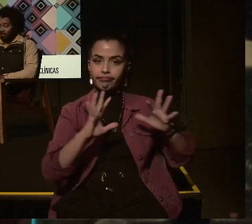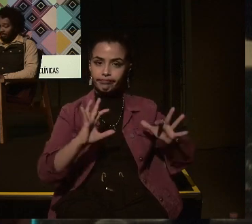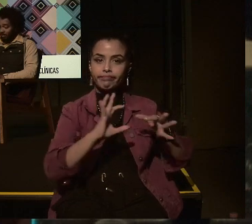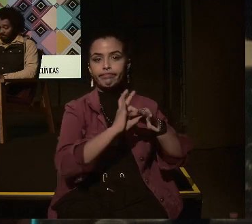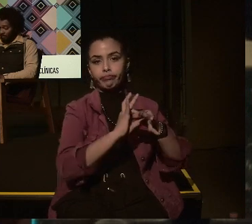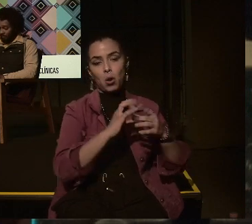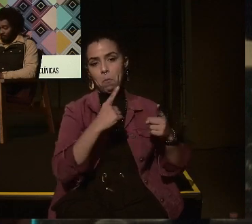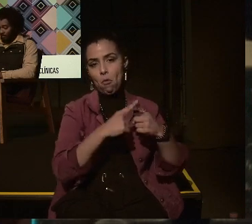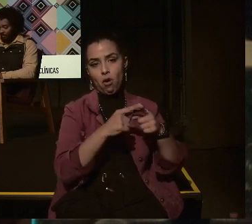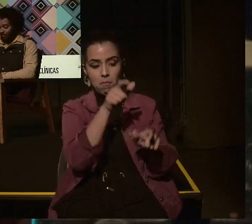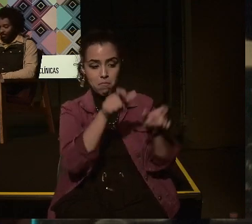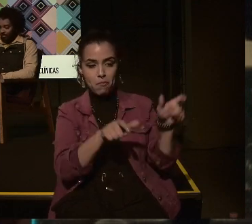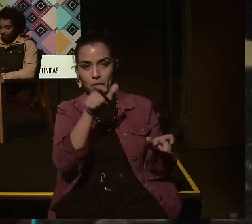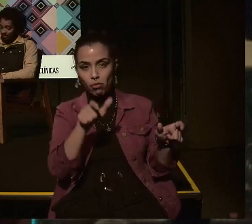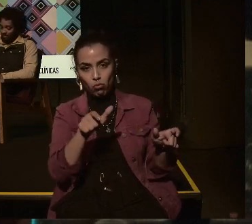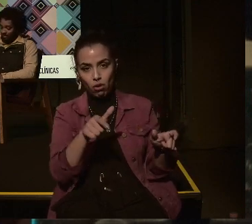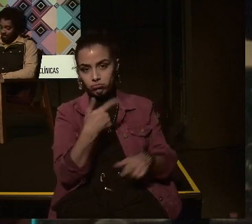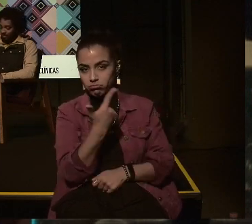sem gente não é possível.